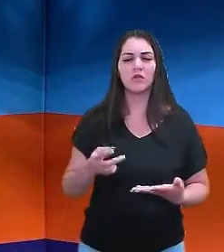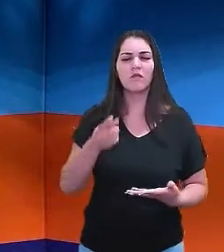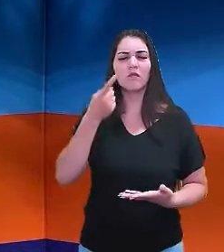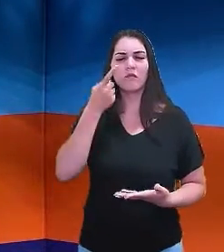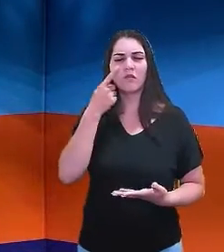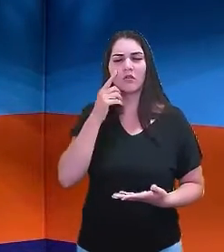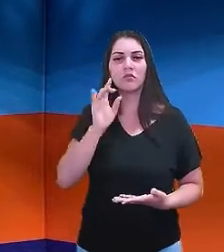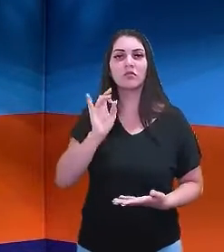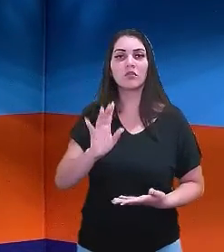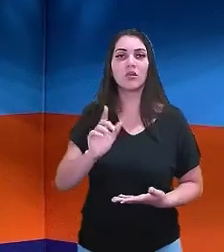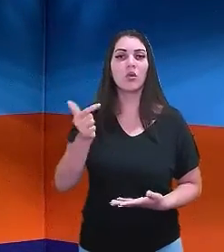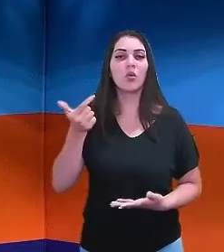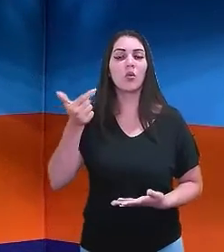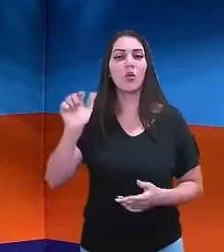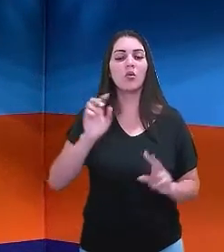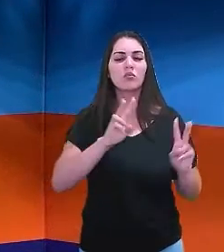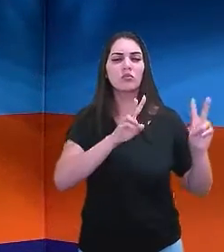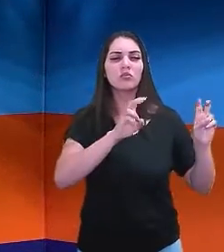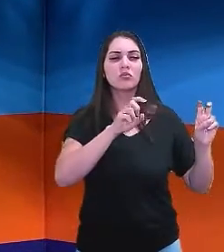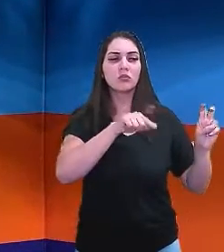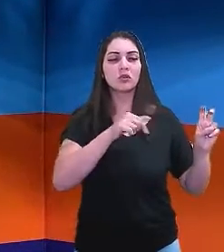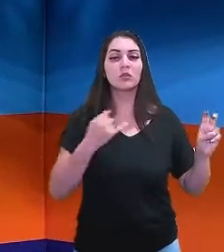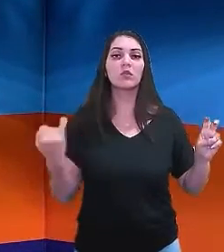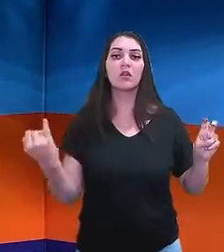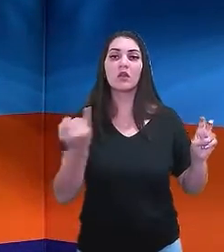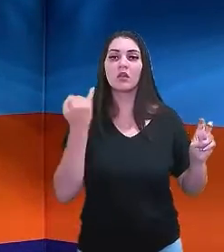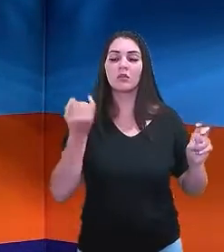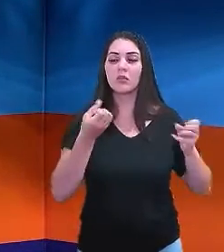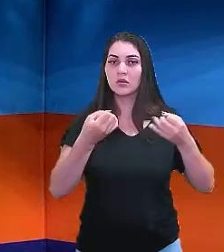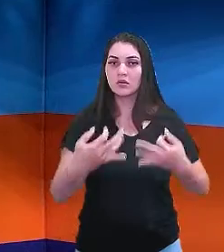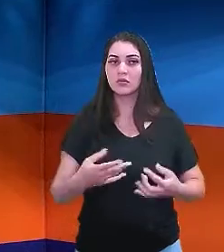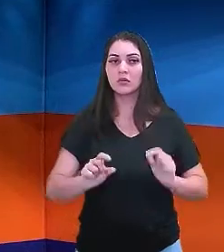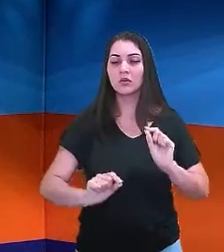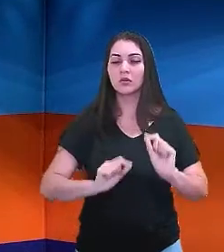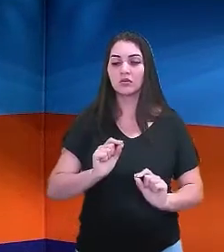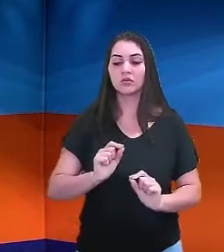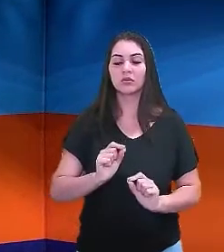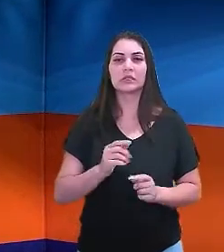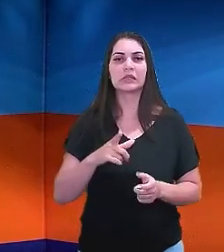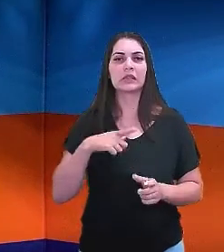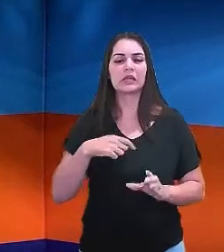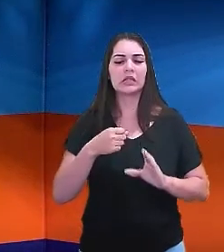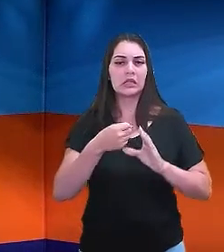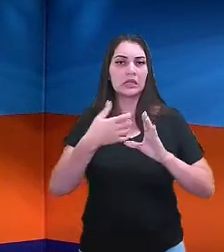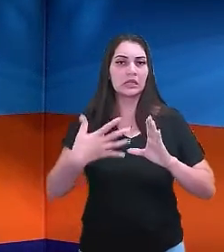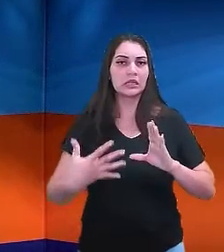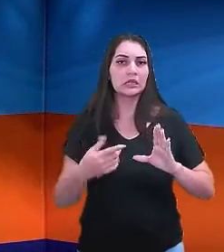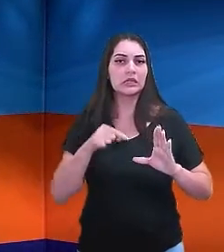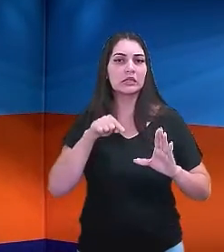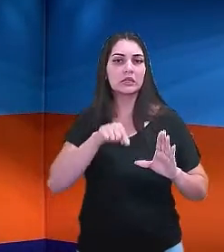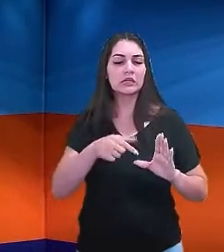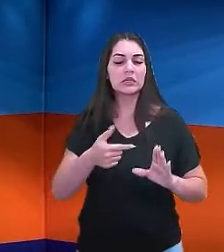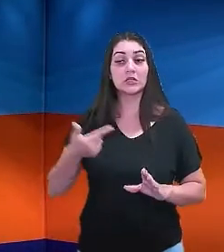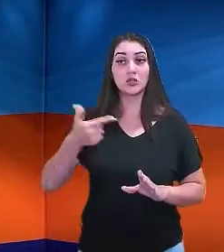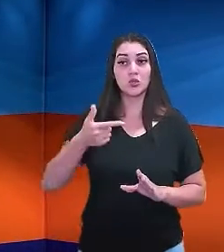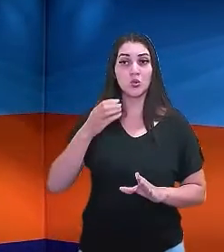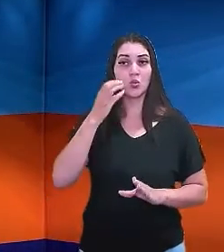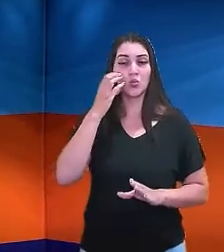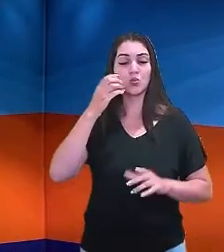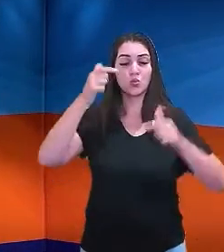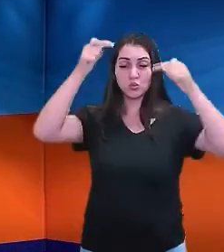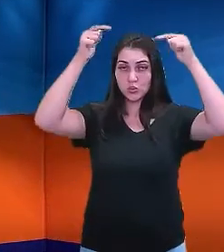só, outro tema que é importante a gente mencionar, um aspecto lá desse segundo